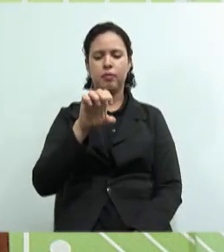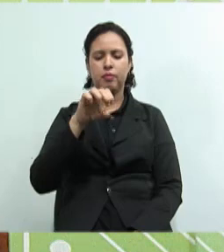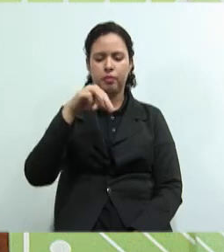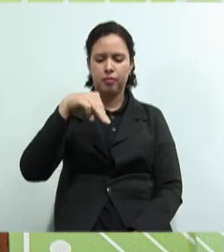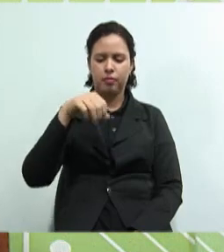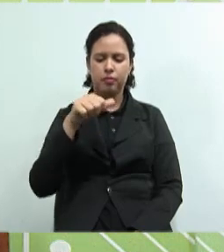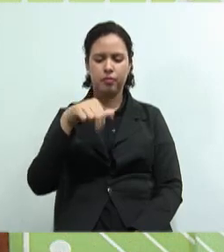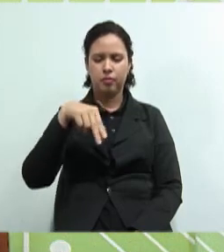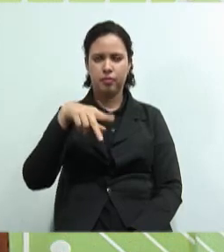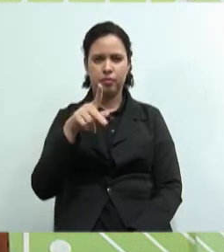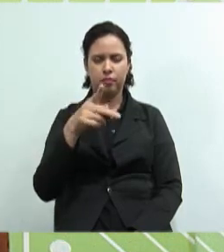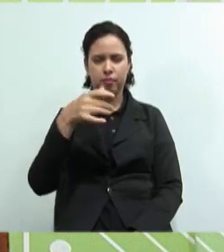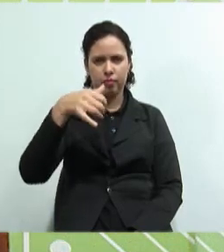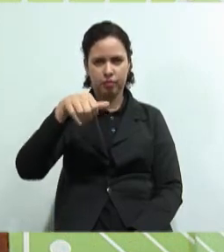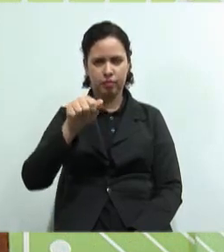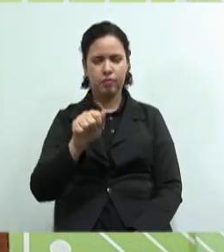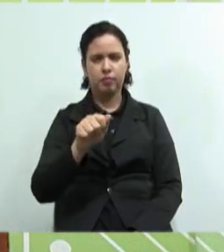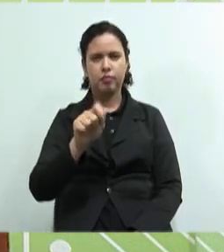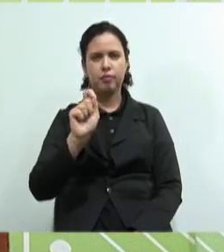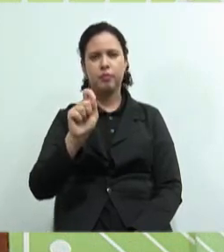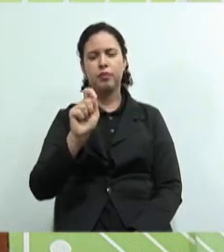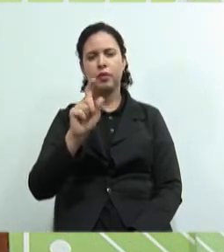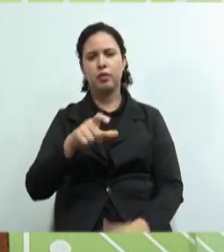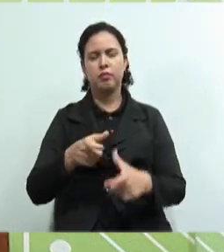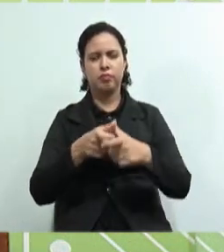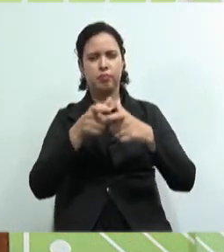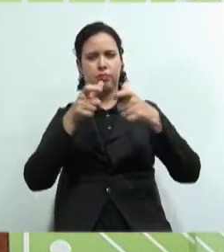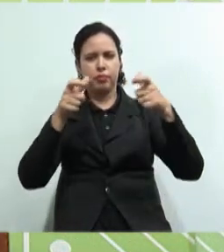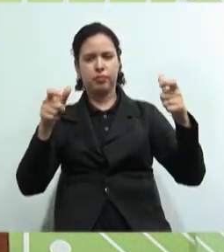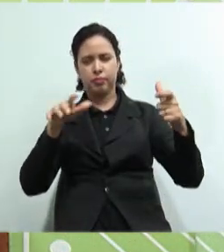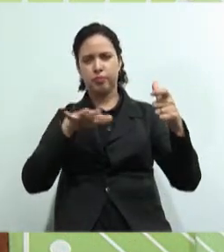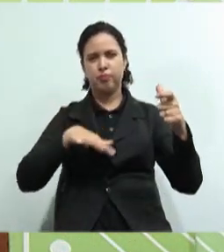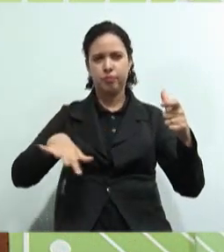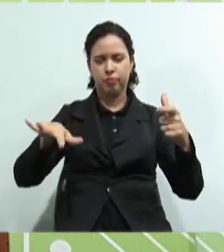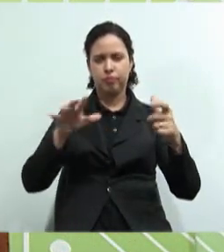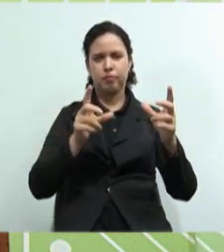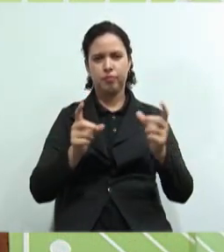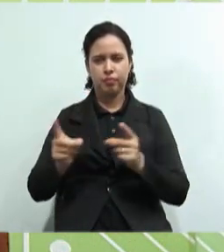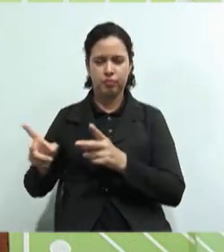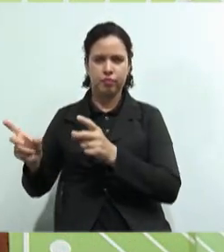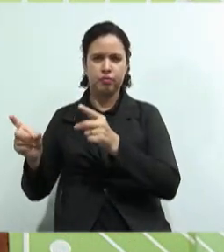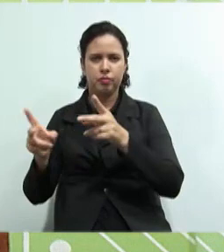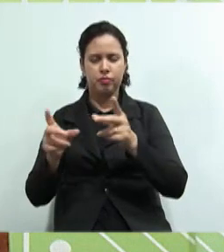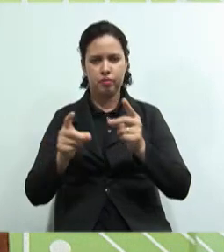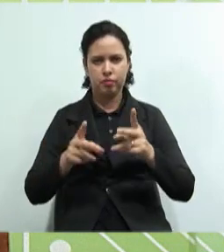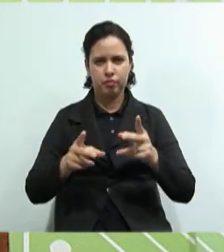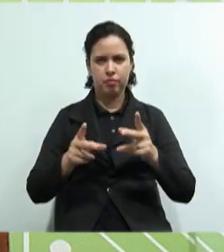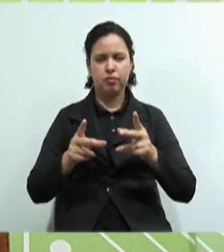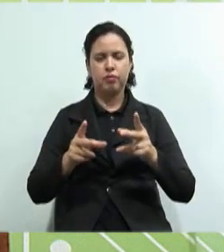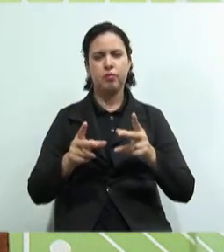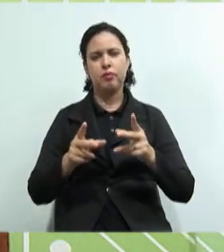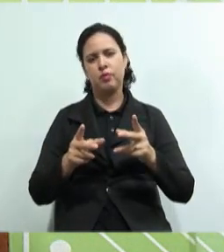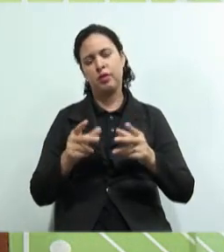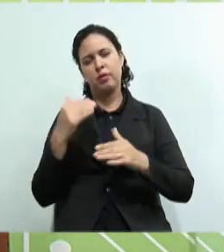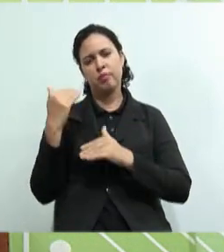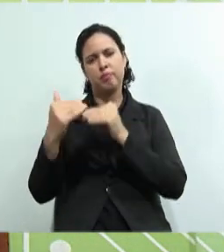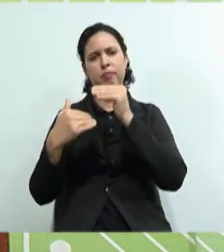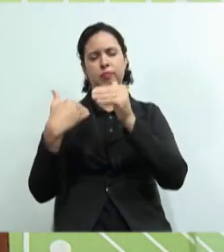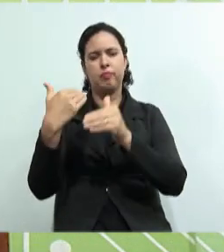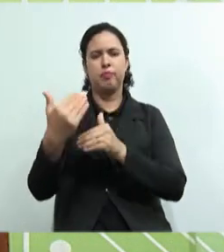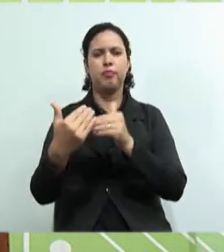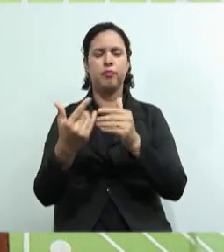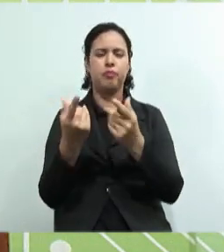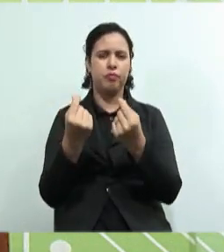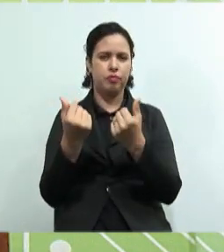mercado internacional. Nos últimos anos ela tem sido uma potência que puxa o crescimento econômico de toda a Europa. E a gente observa que a Alemanha é